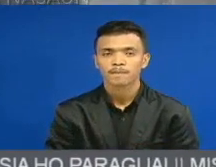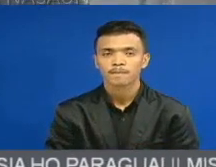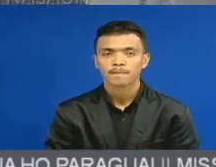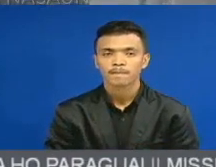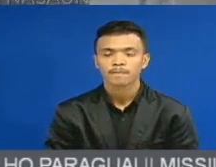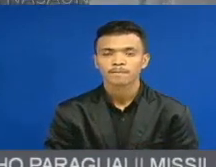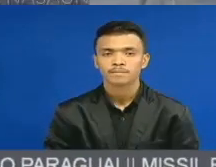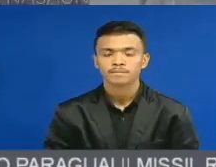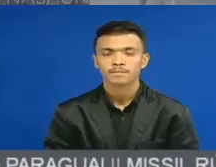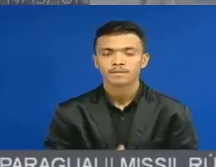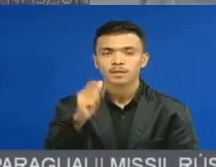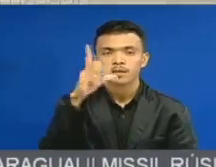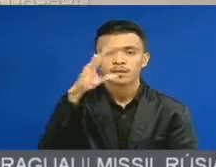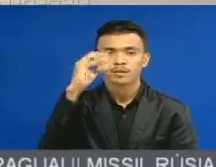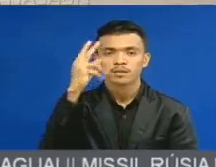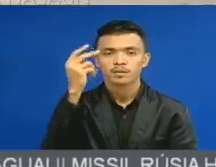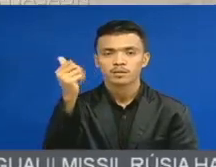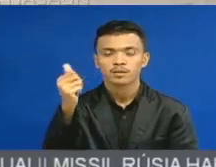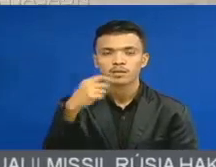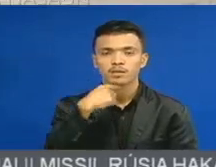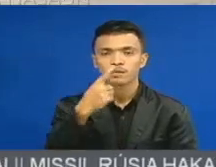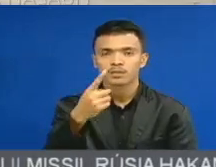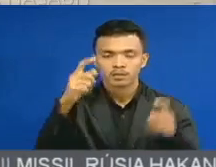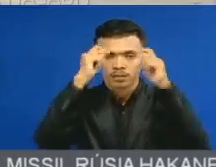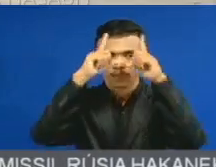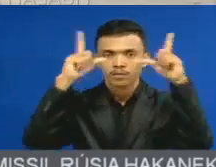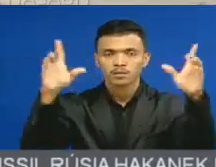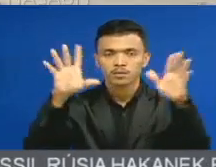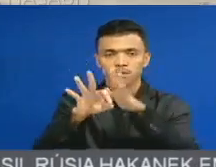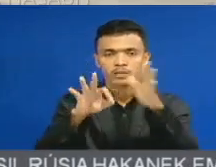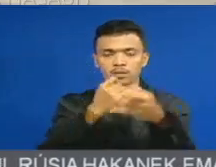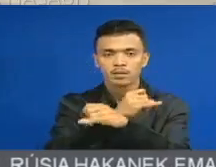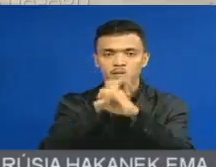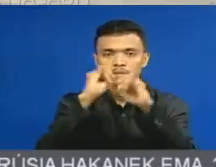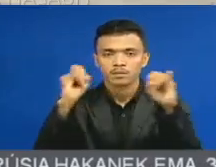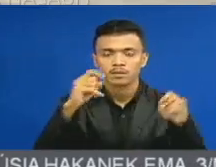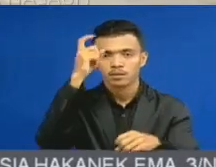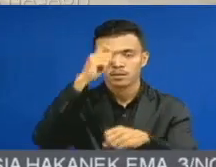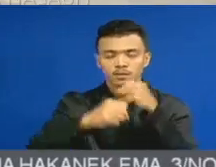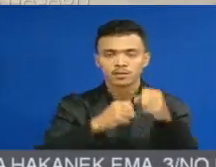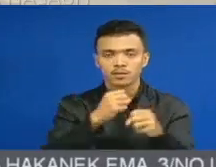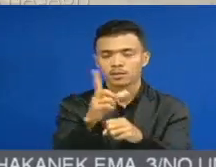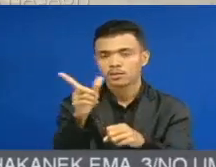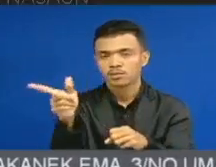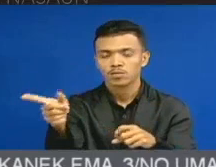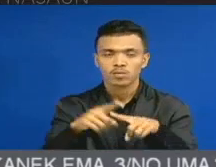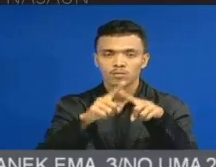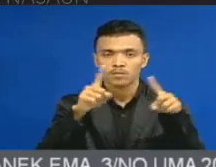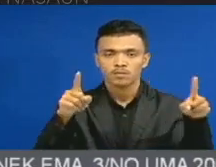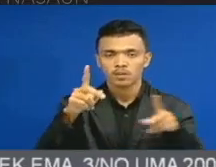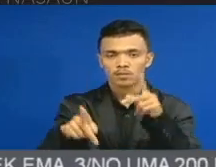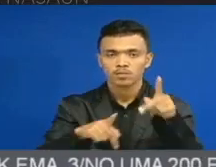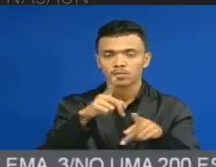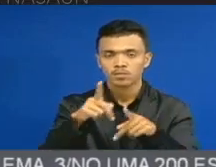Habitante de Luhilin, Alcina Pereira Hateten, Timor-Leste retang ona nini independência batina ronulu resingona, mas be comunidade